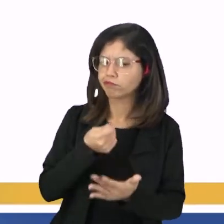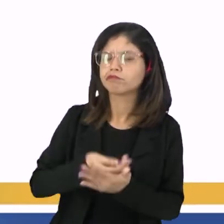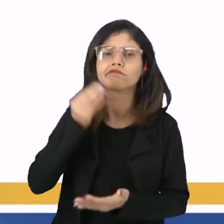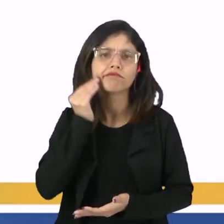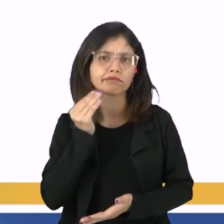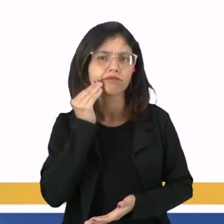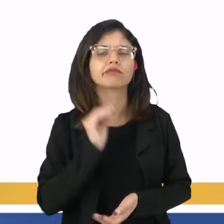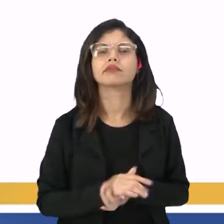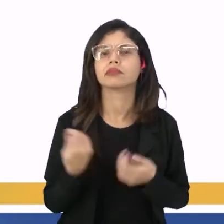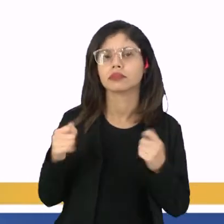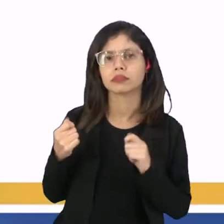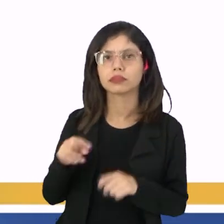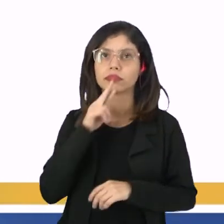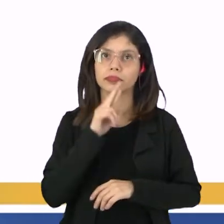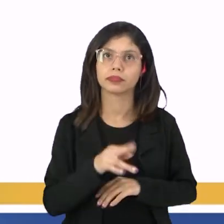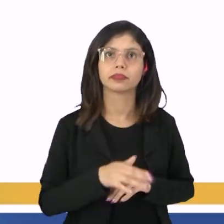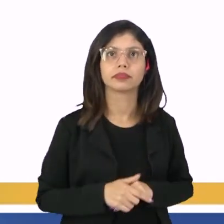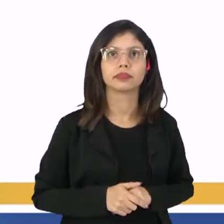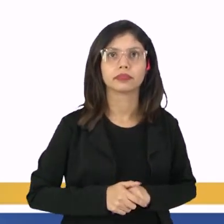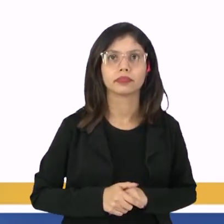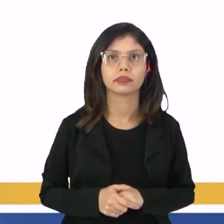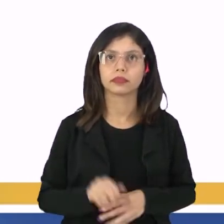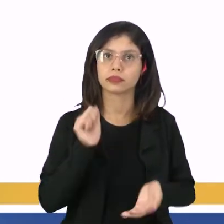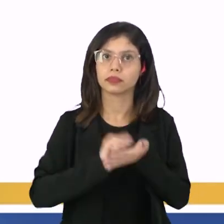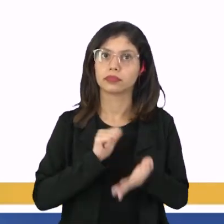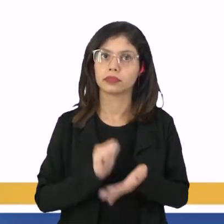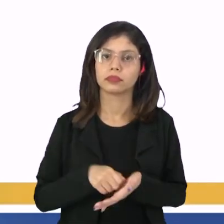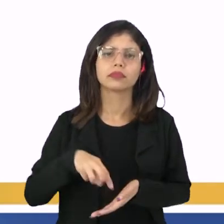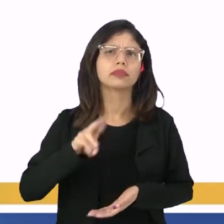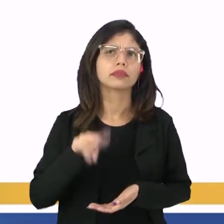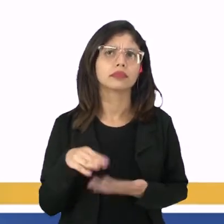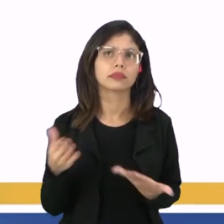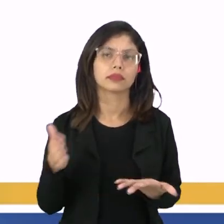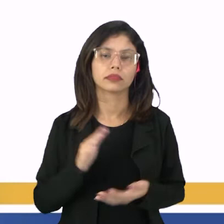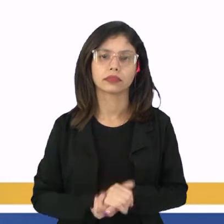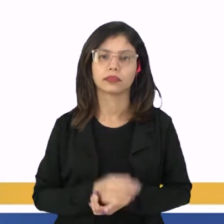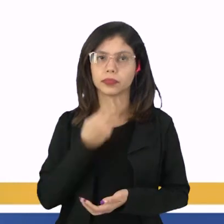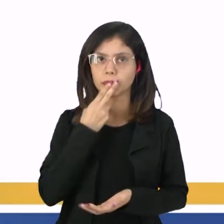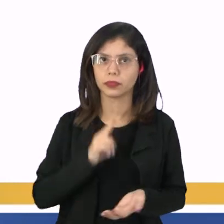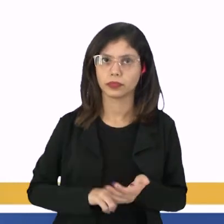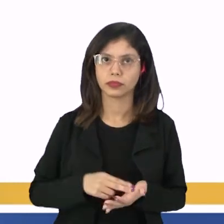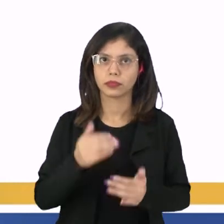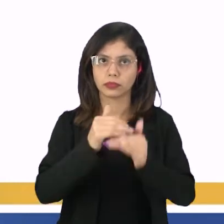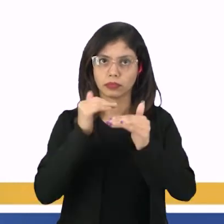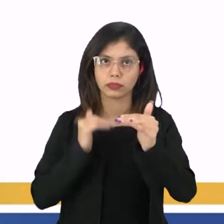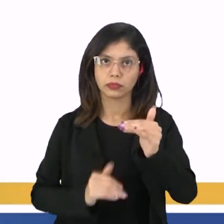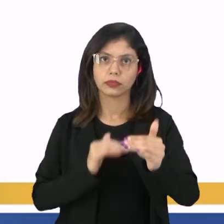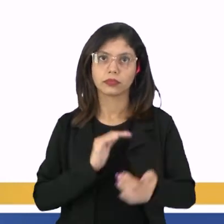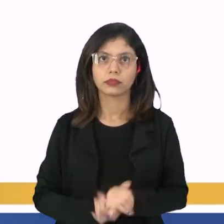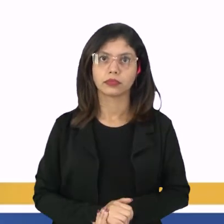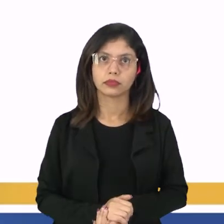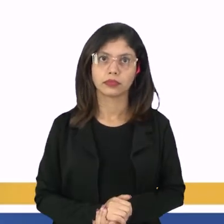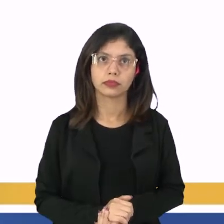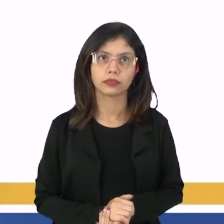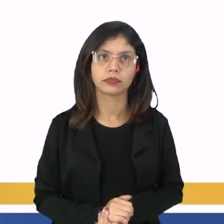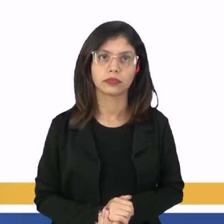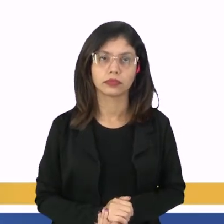aquele problema precisa ser resolvido. Nós temos a assinatura de quem escreveu a carta, que está ali embaixo em vermelho.